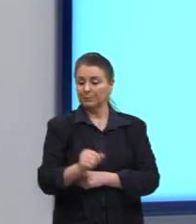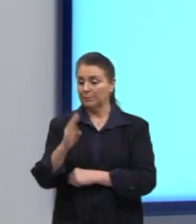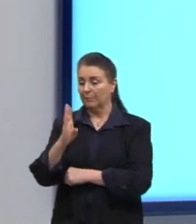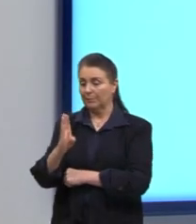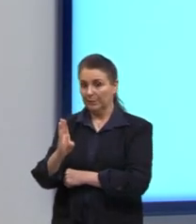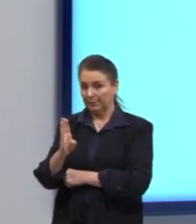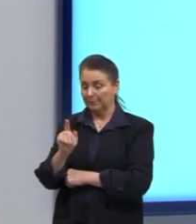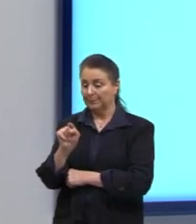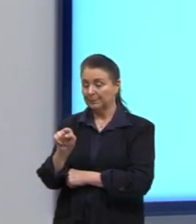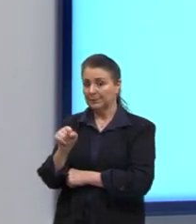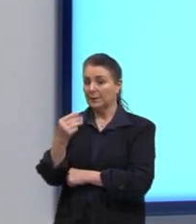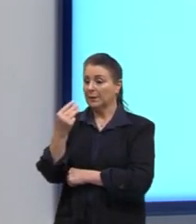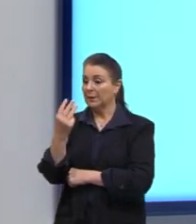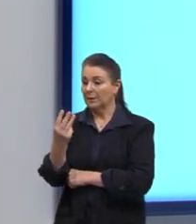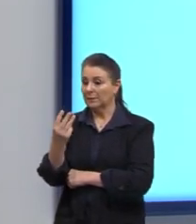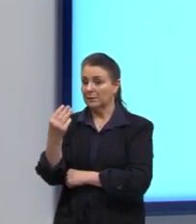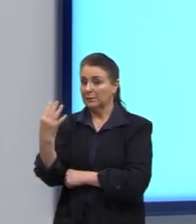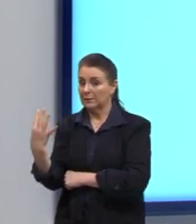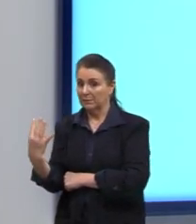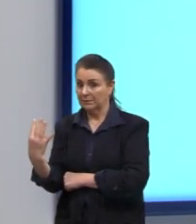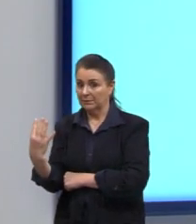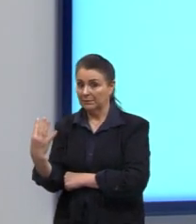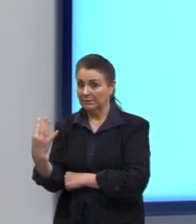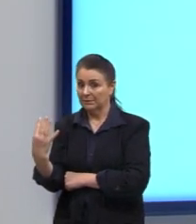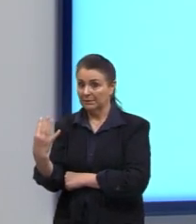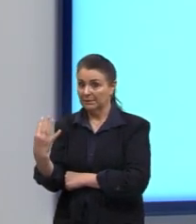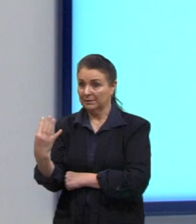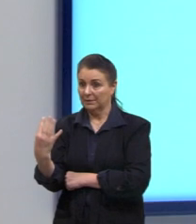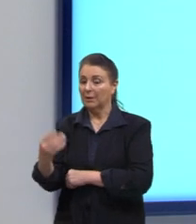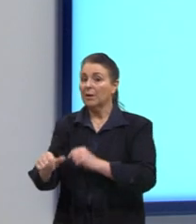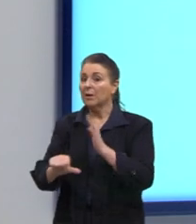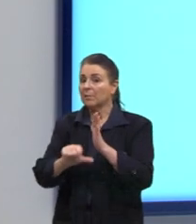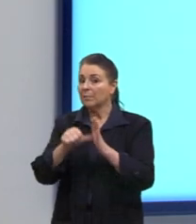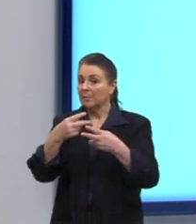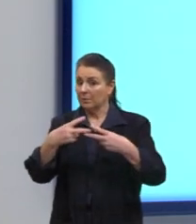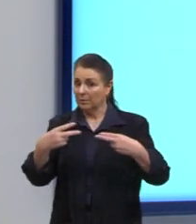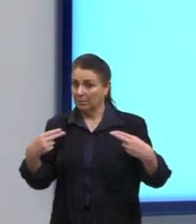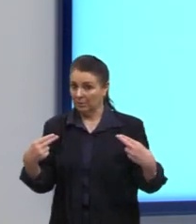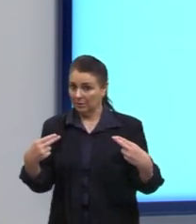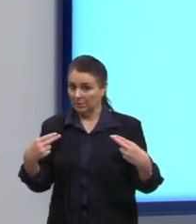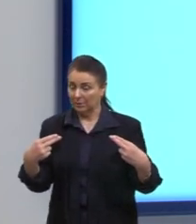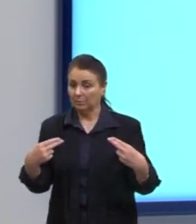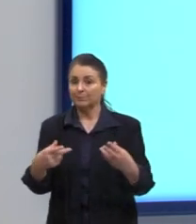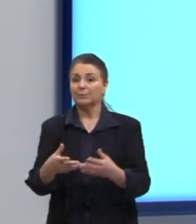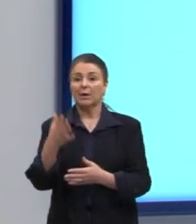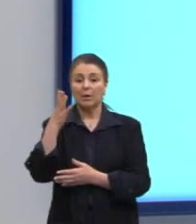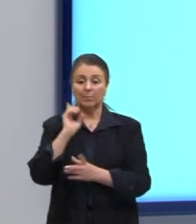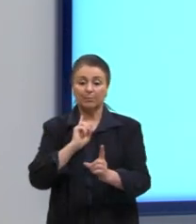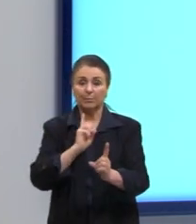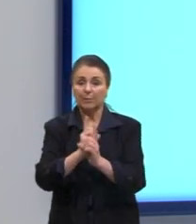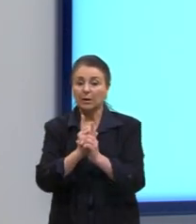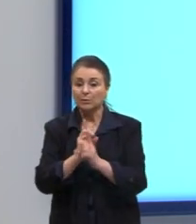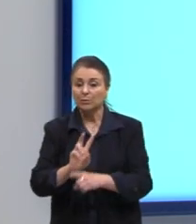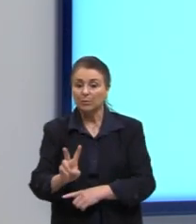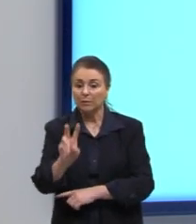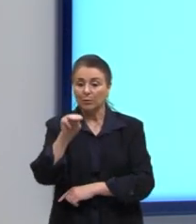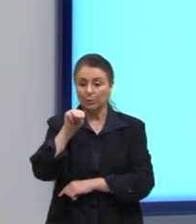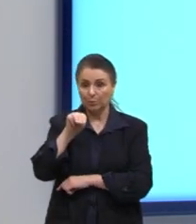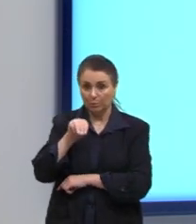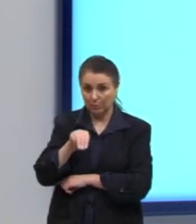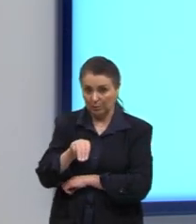b que é o par 3 e 4 primeiro passo para a gente determinar né o valor do n